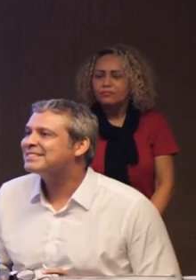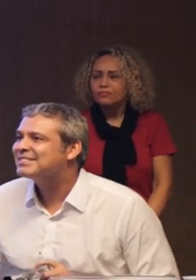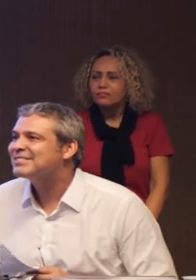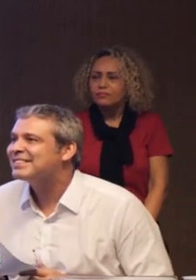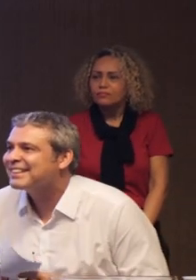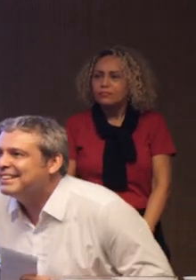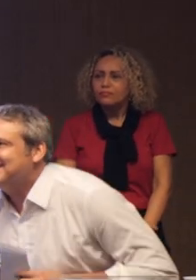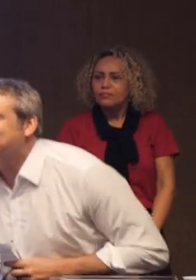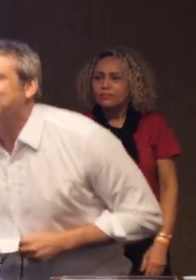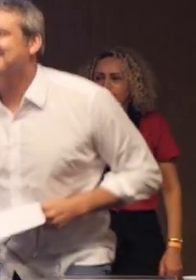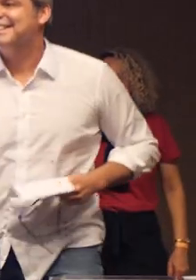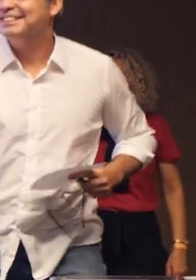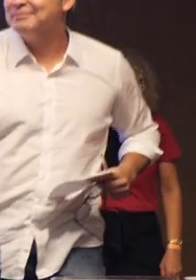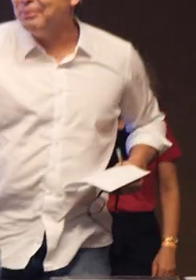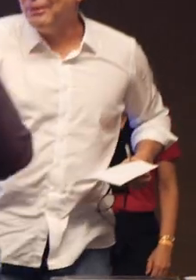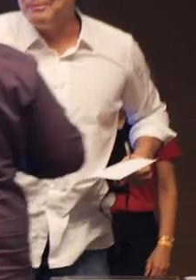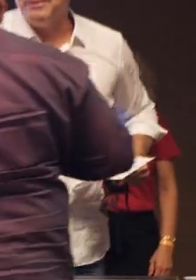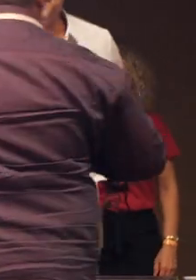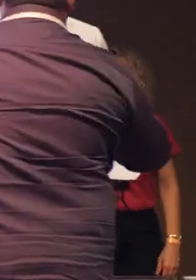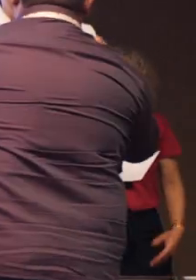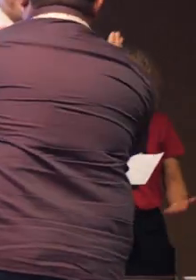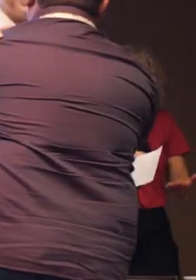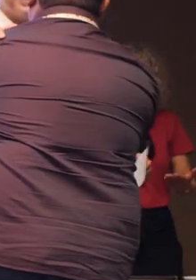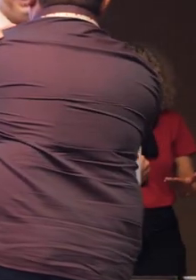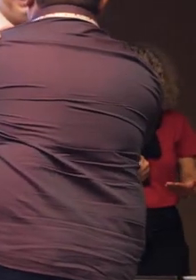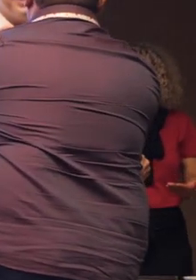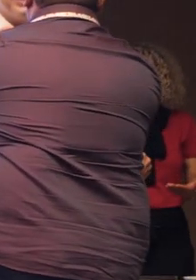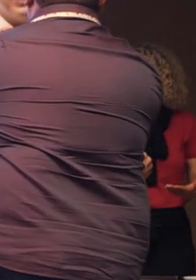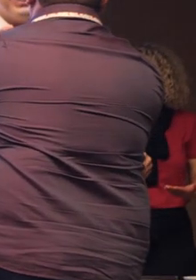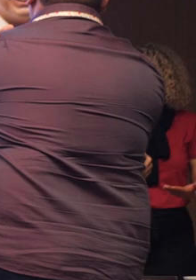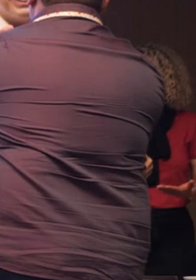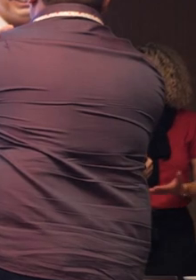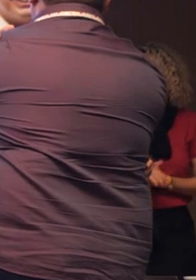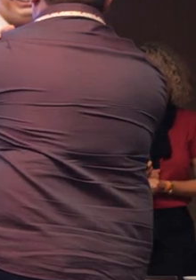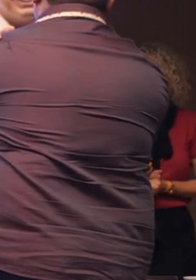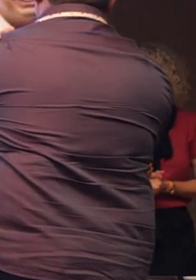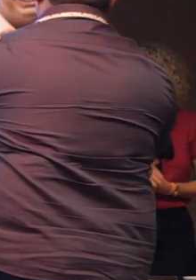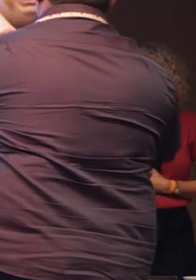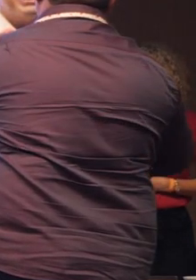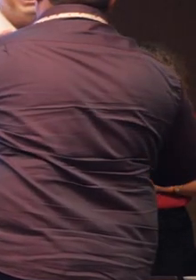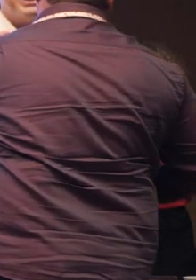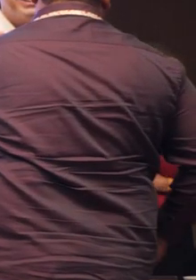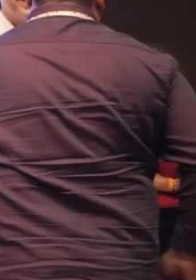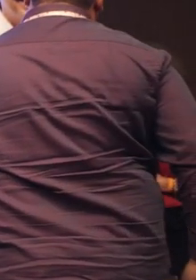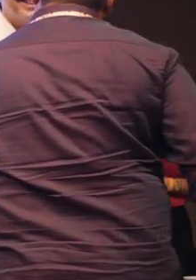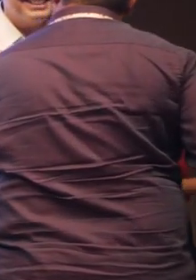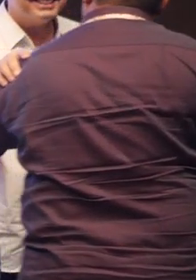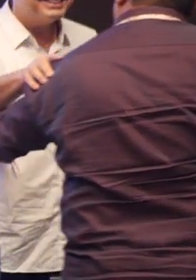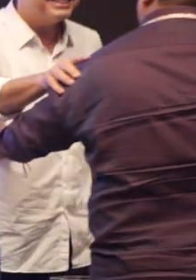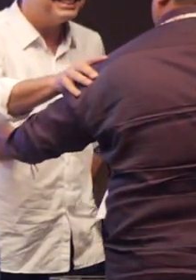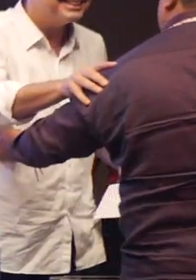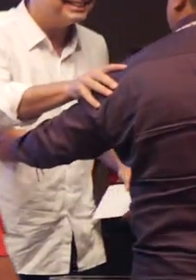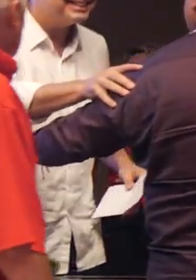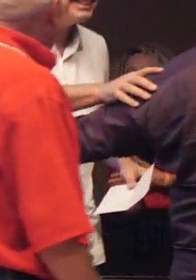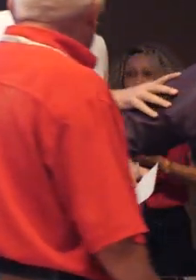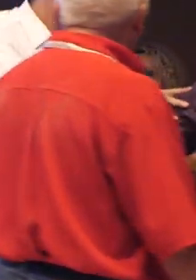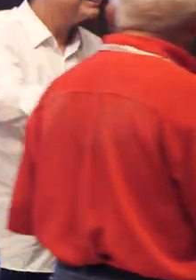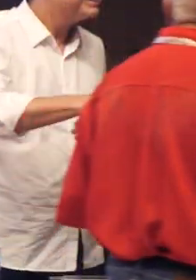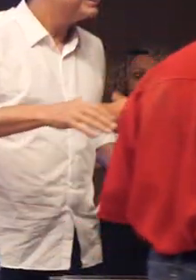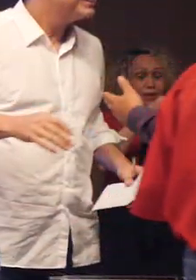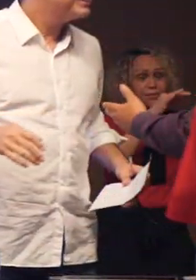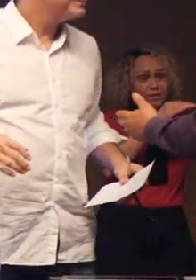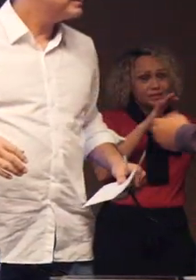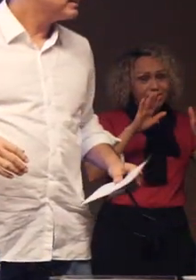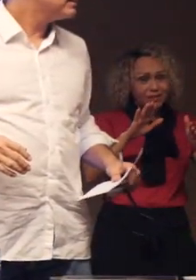Eu gostaria muito de abrir mais inscrições para que a gente pudesse escutar todo mundo, mas nós temos um teto aqui hoje. Vou passar já para a